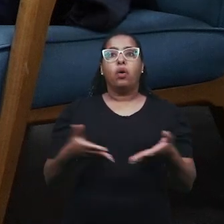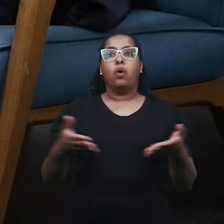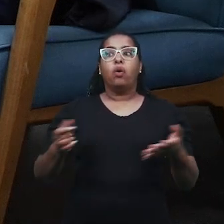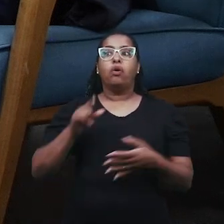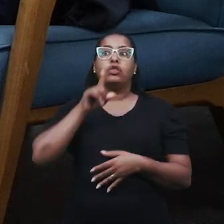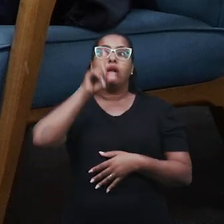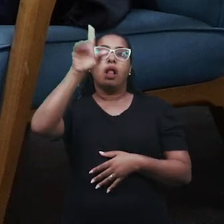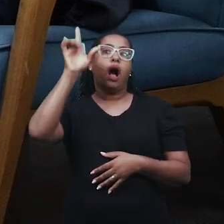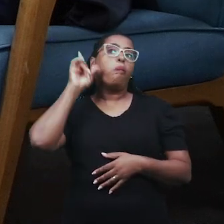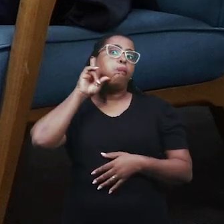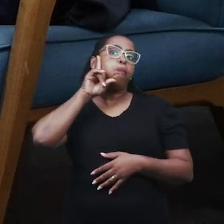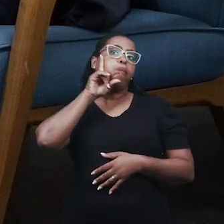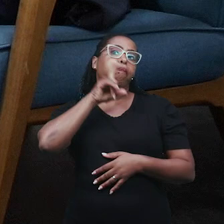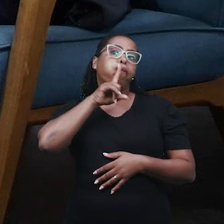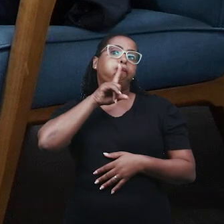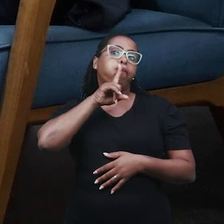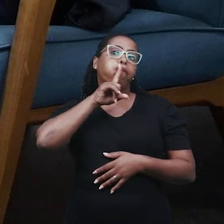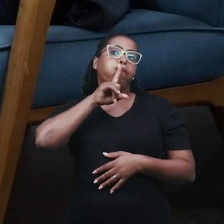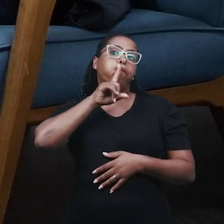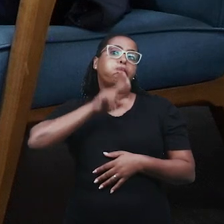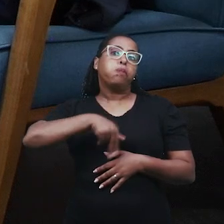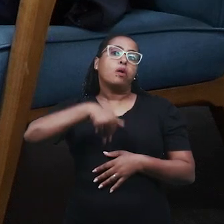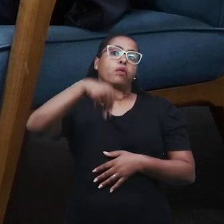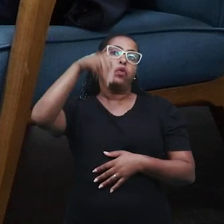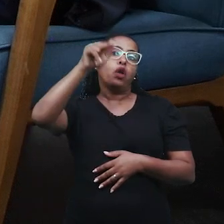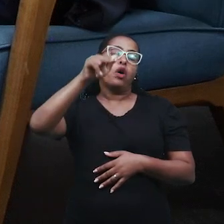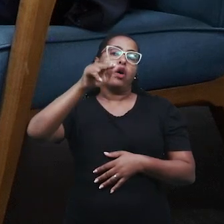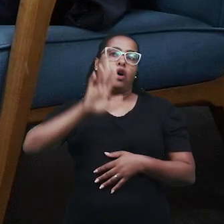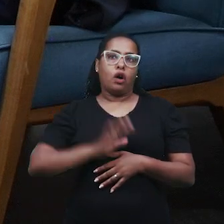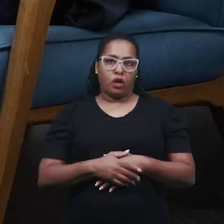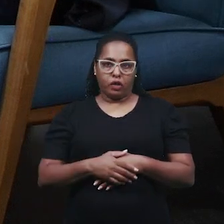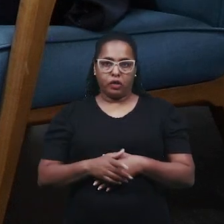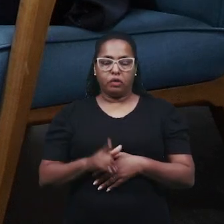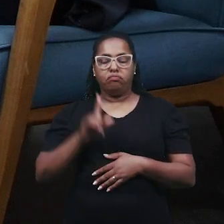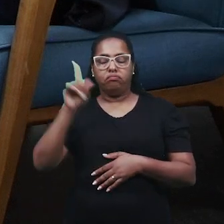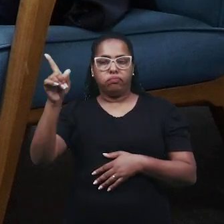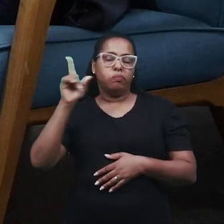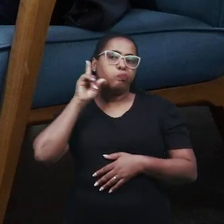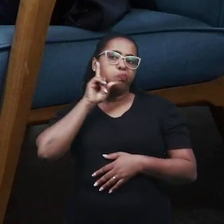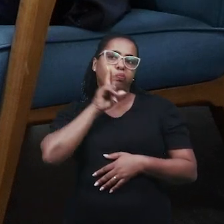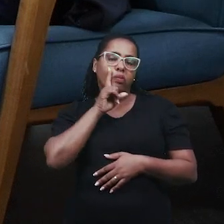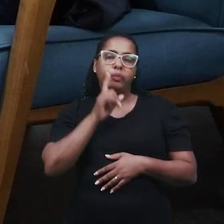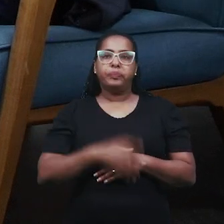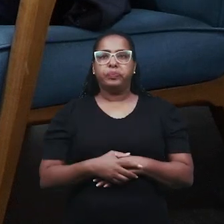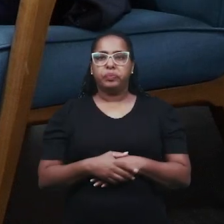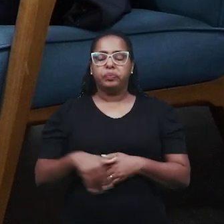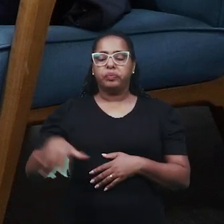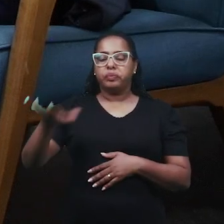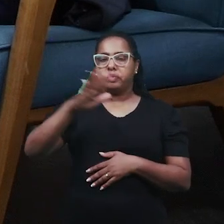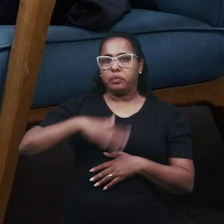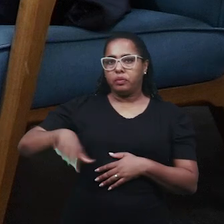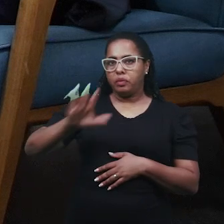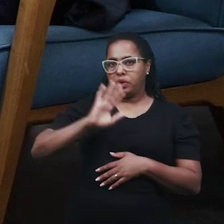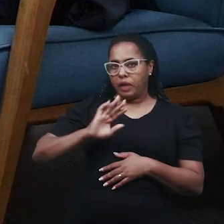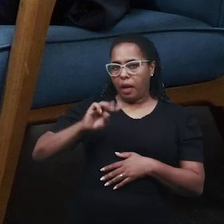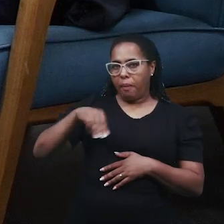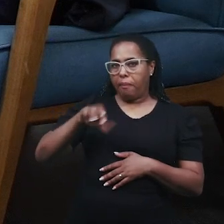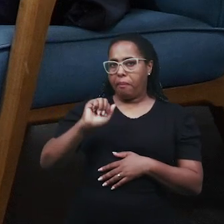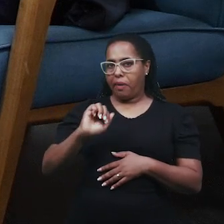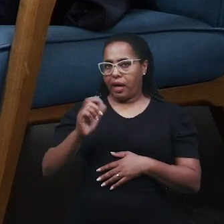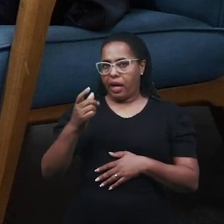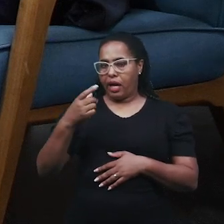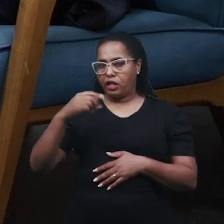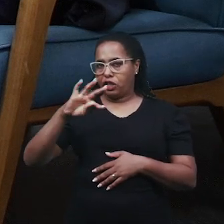nos Estados Unidos, lá no norte da América do Norte, lá dos Estados Unidos, na região de